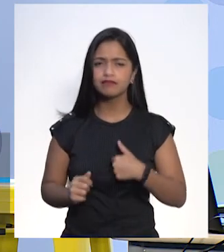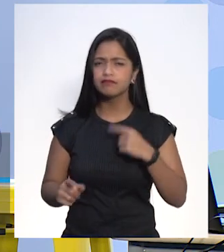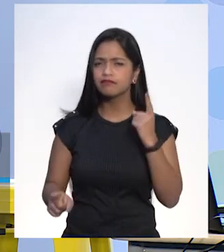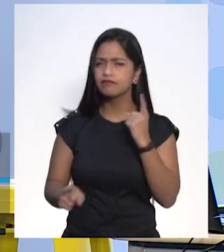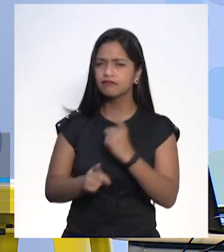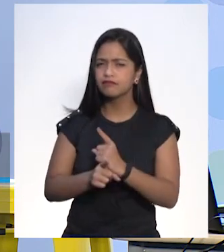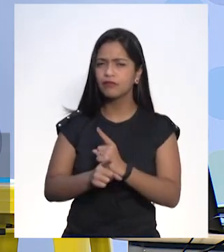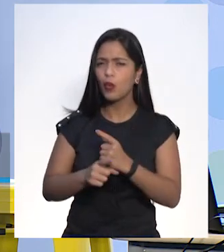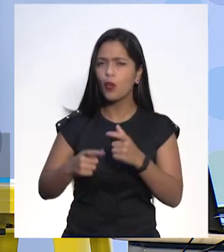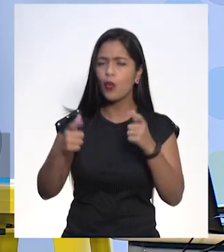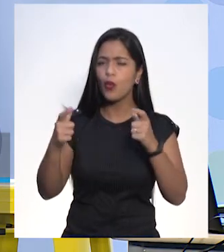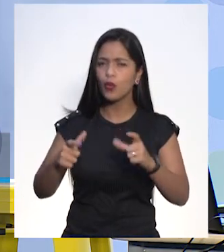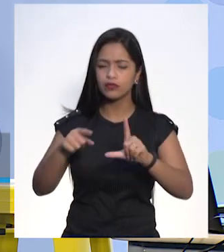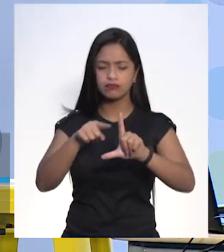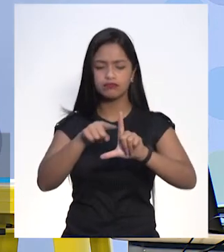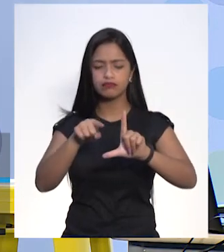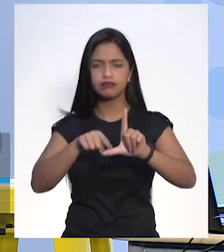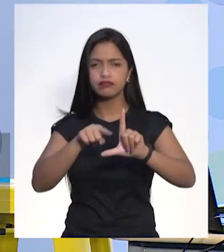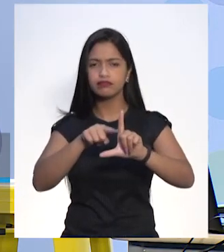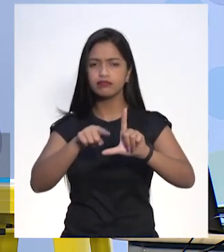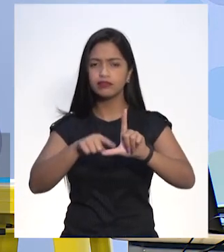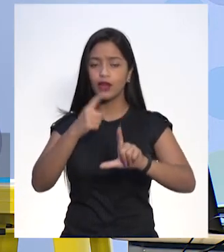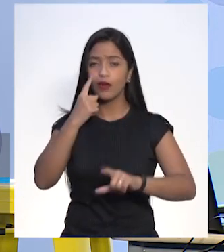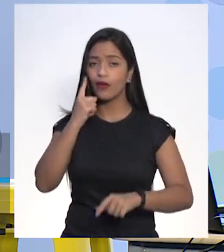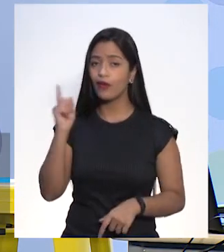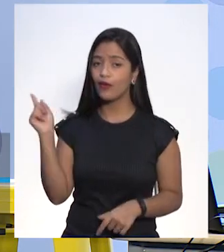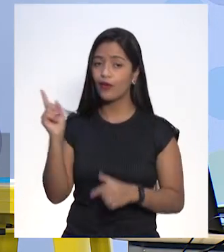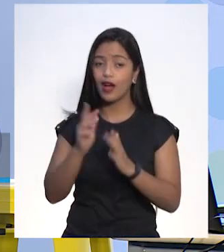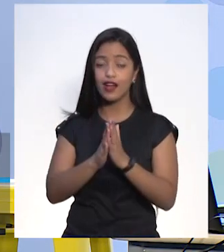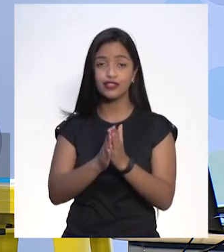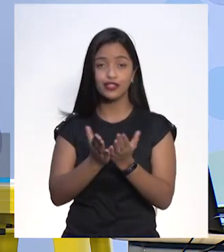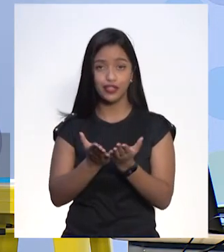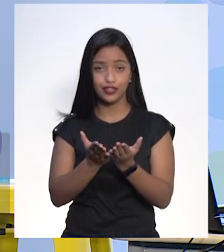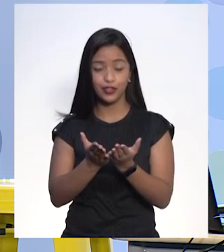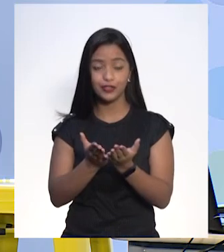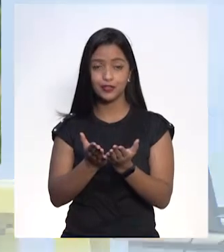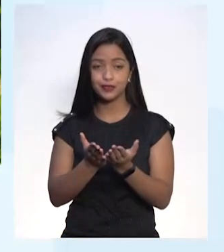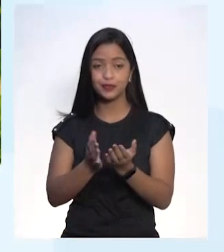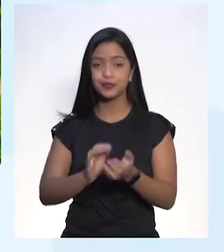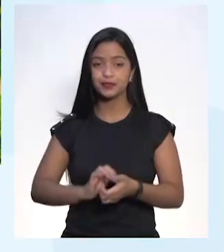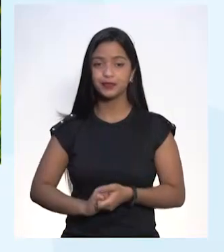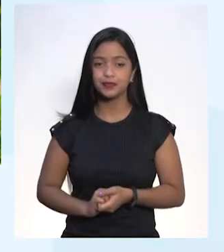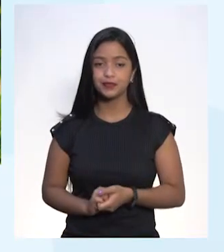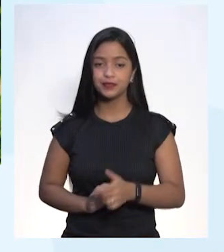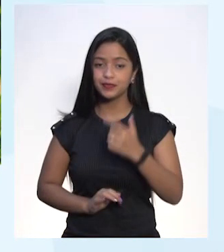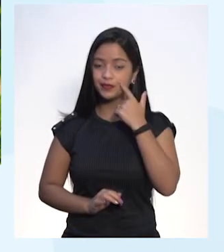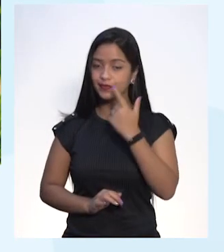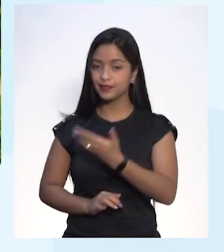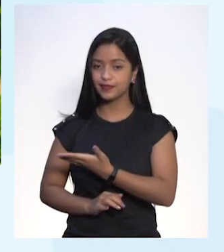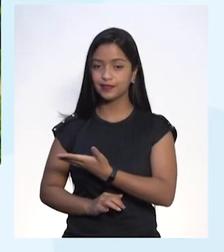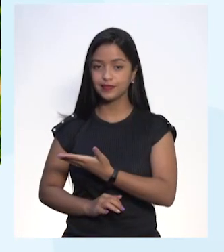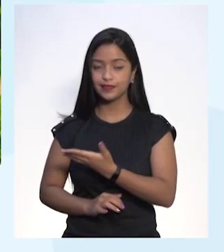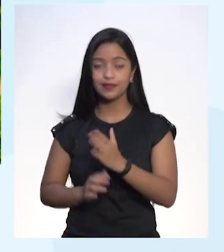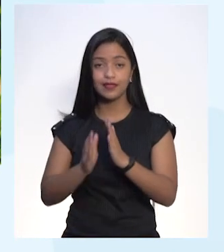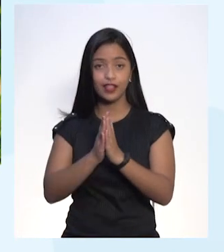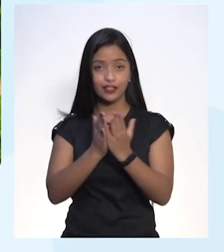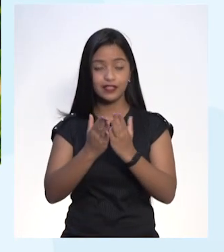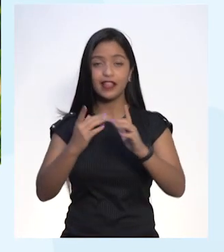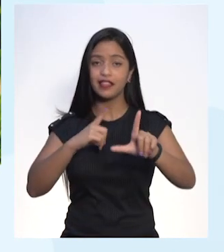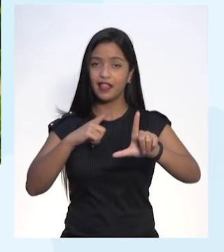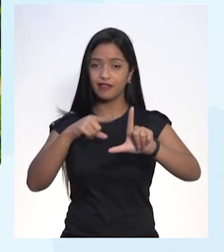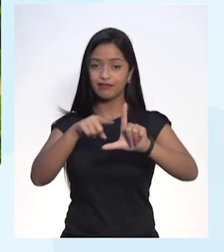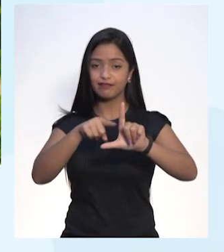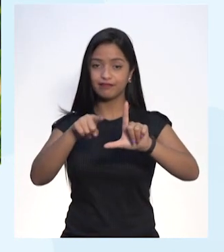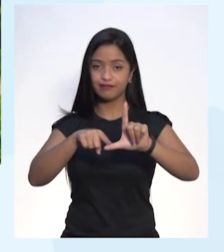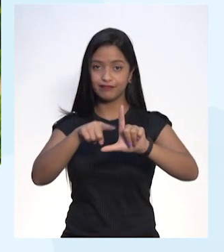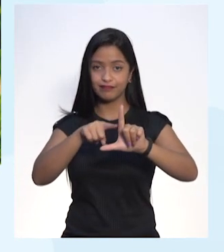enxergo aqui nessa agenda, lá, vou grifar aqui, né? Vou destacar aqui apenas esses dois, tá? Identifico aqui